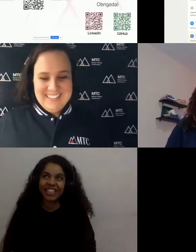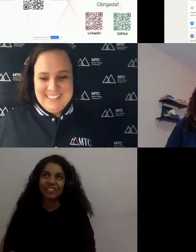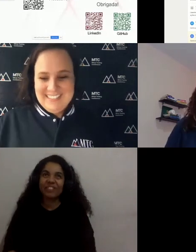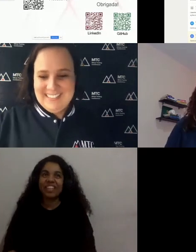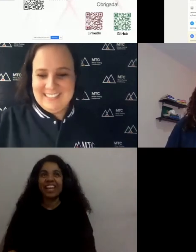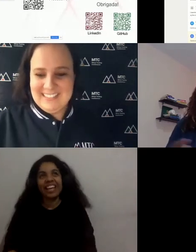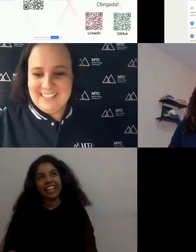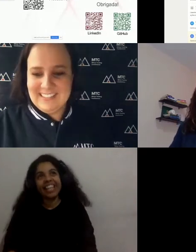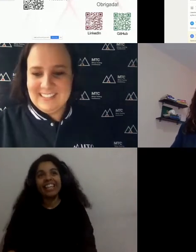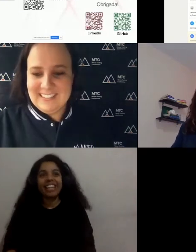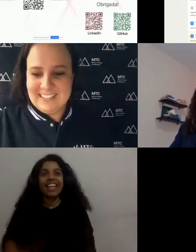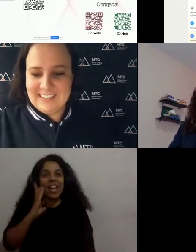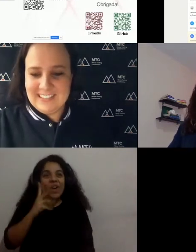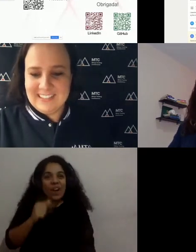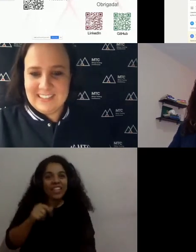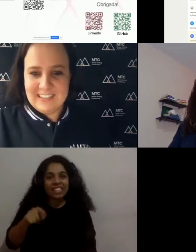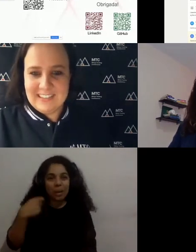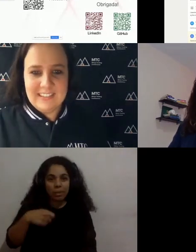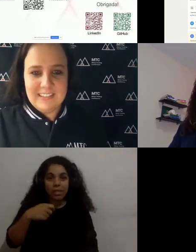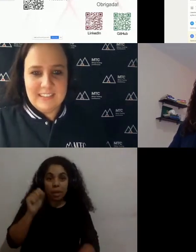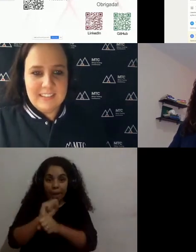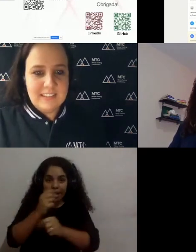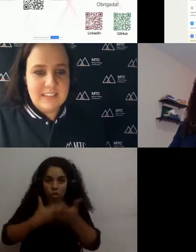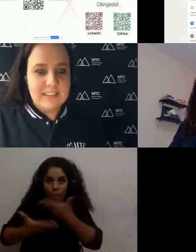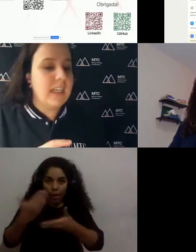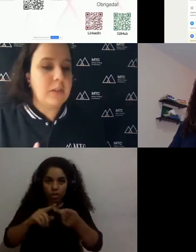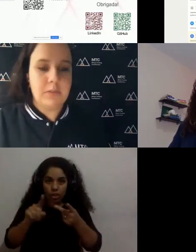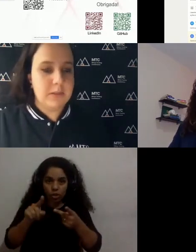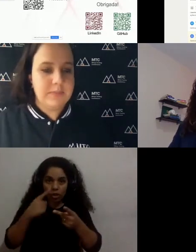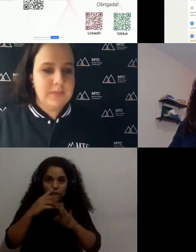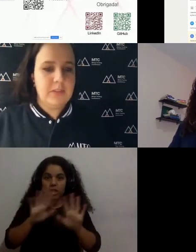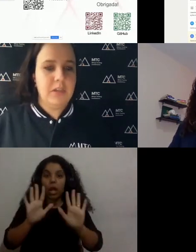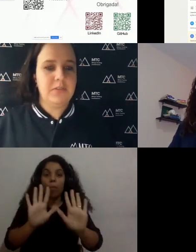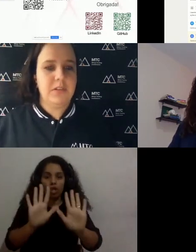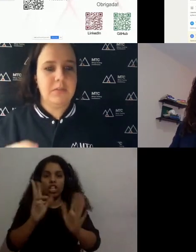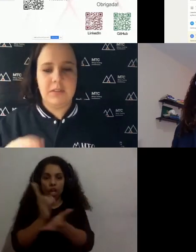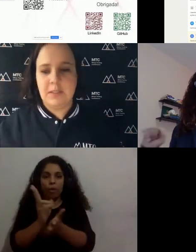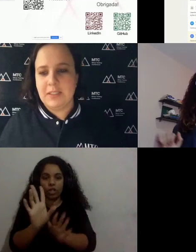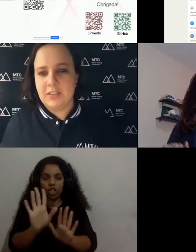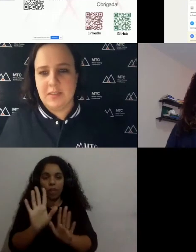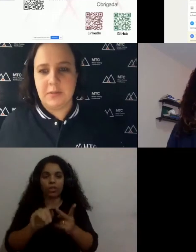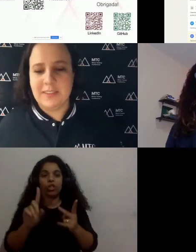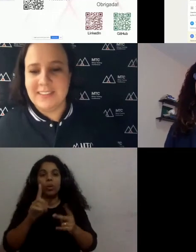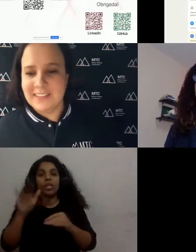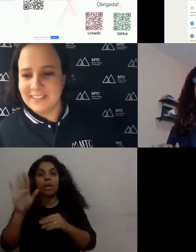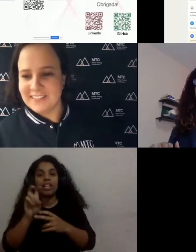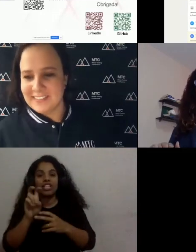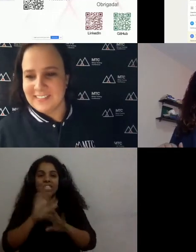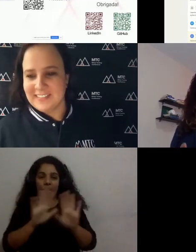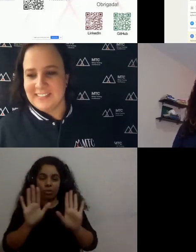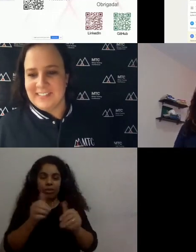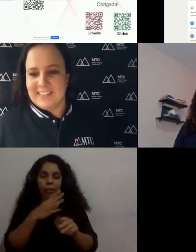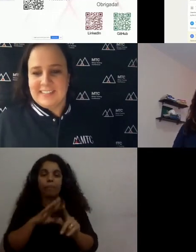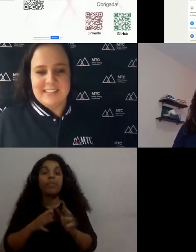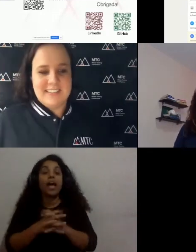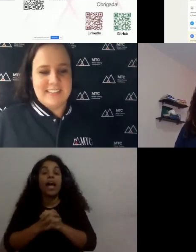Eu acho assim, você precisa que eu pare de compartilhar? Só Não. Só quando tem mais de 5.